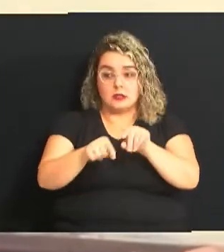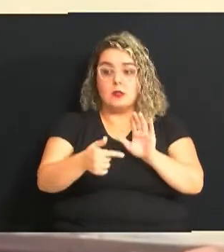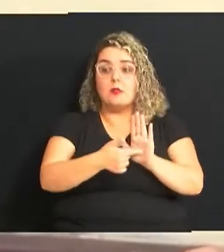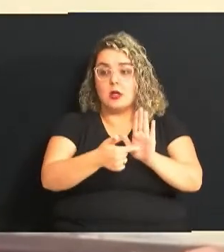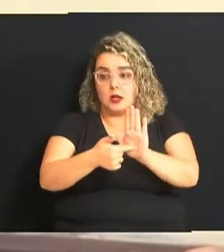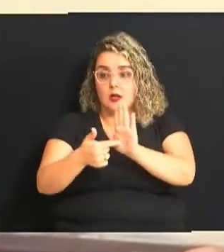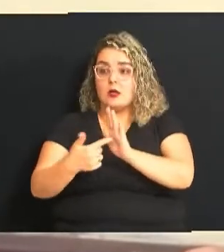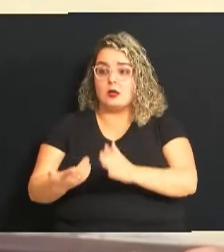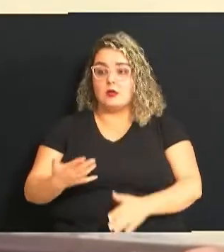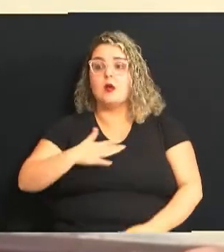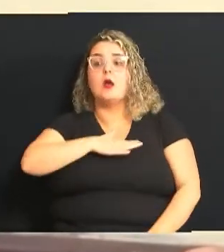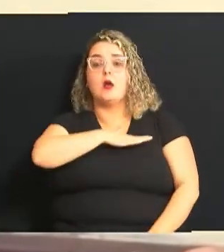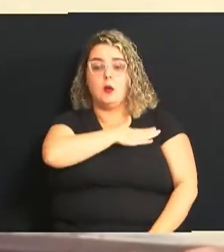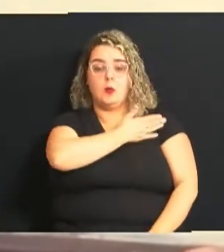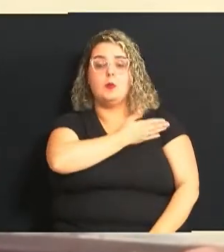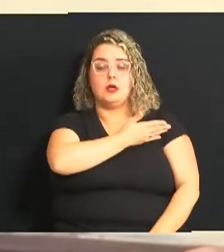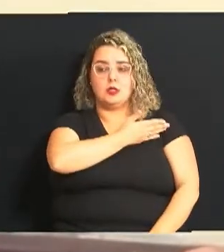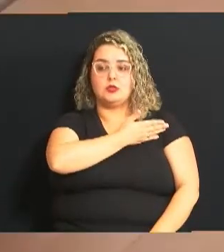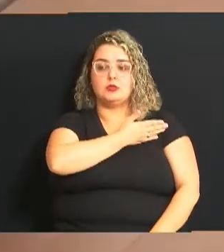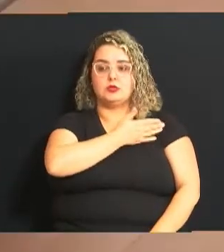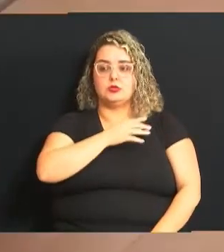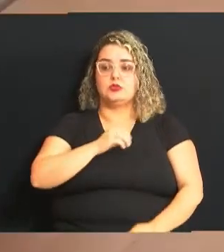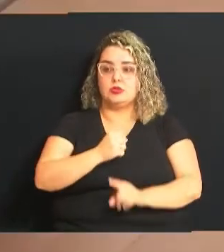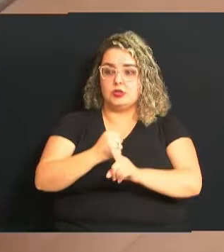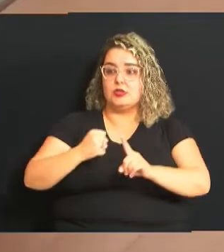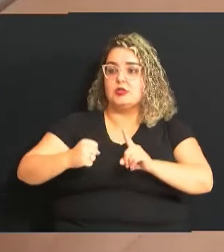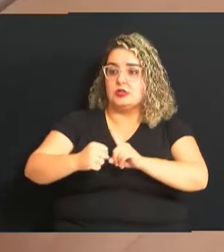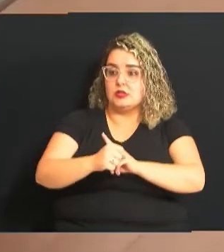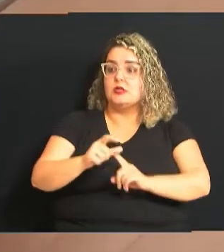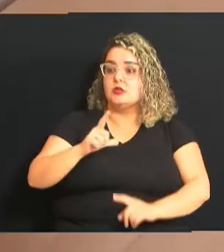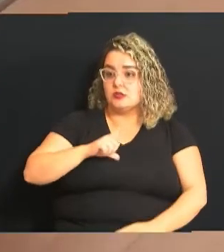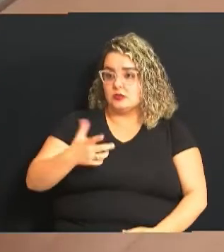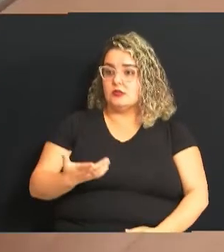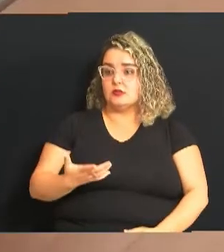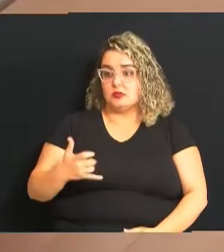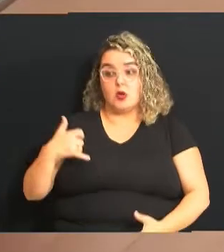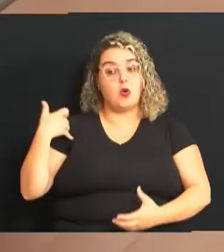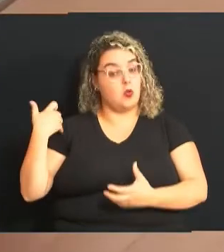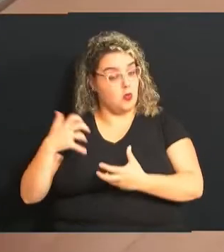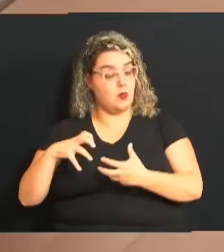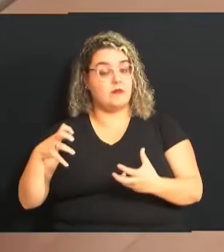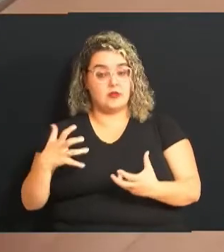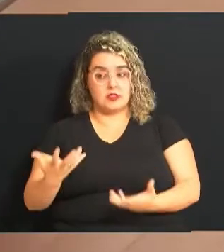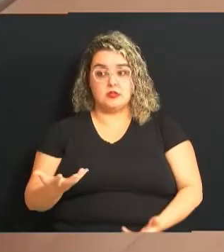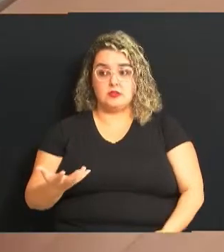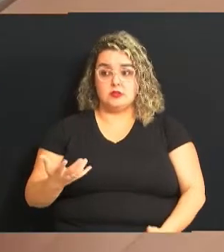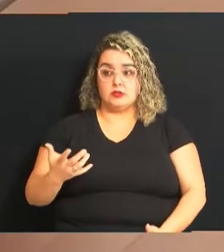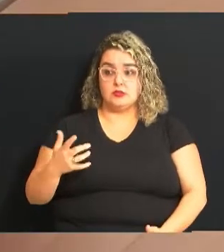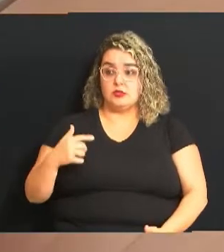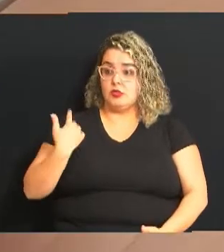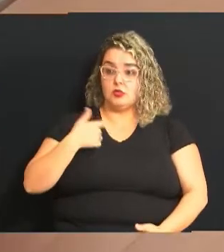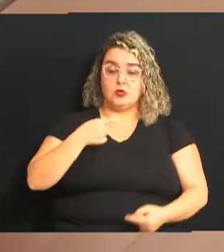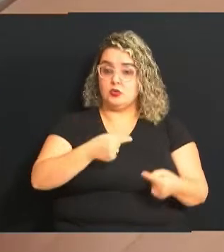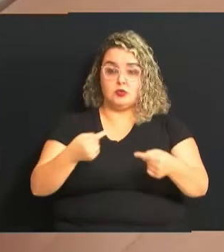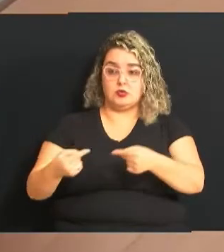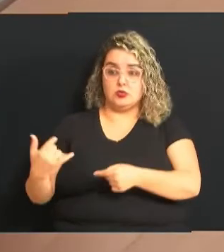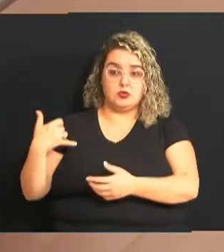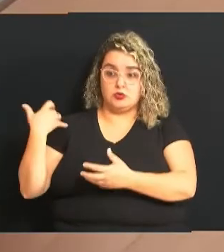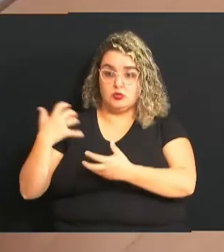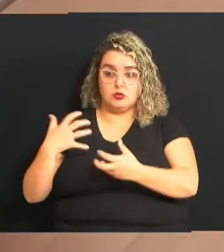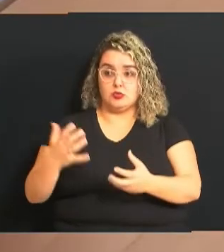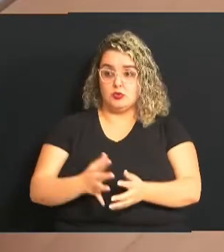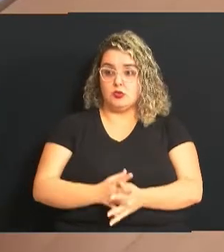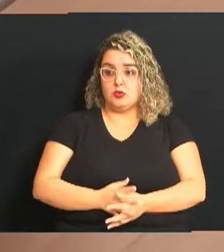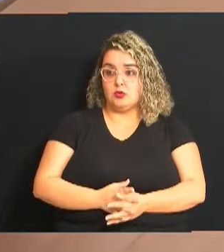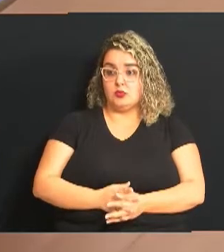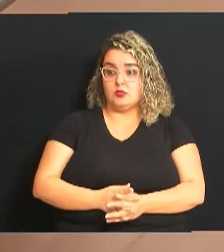o preconceito que a sociedade ainda possui com o envelhecer, que nós ainda não discutimos o nosso envelhecimento.